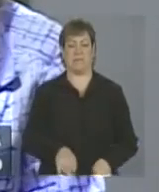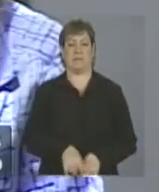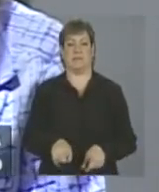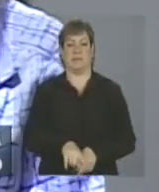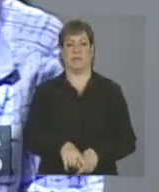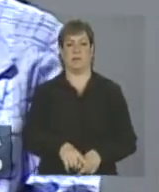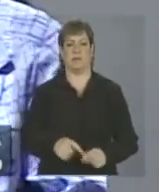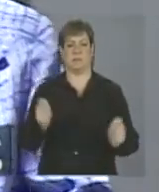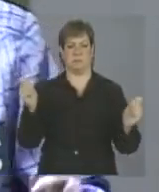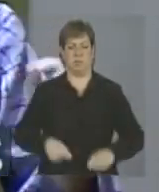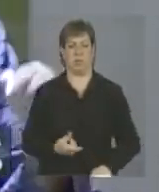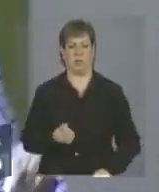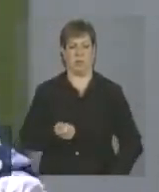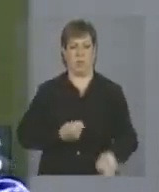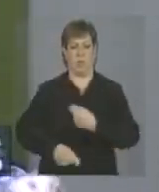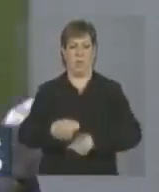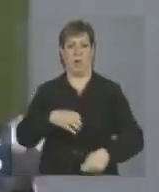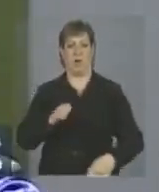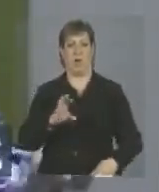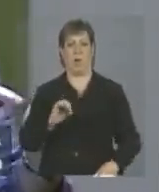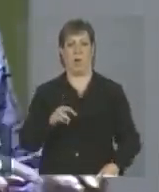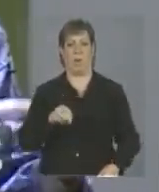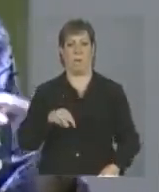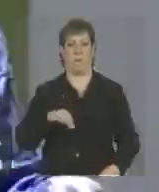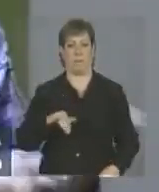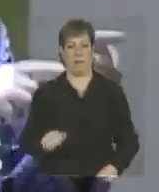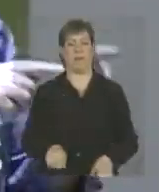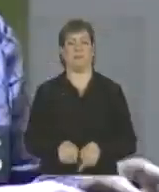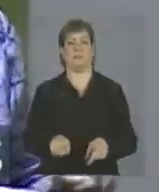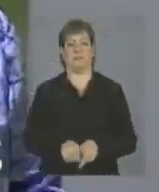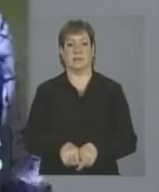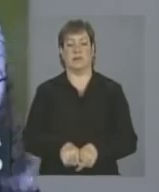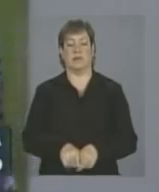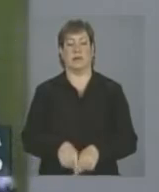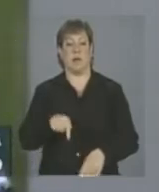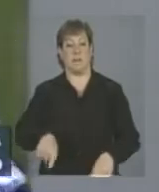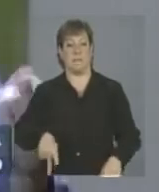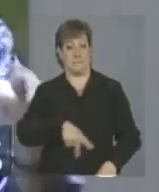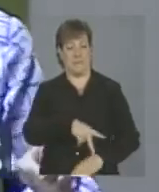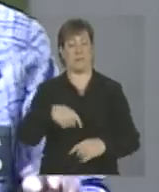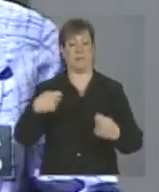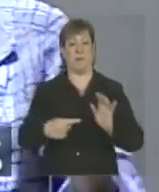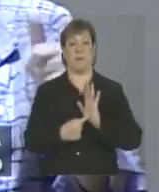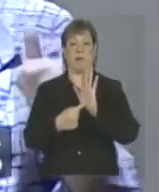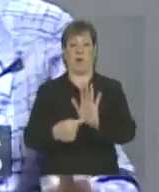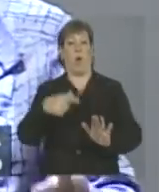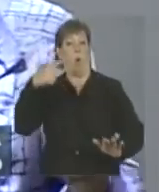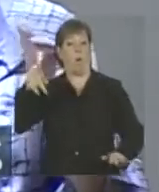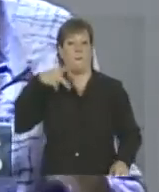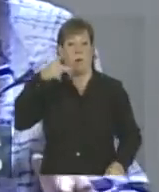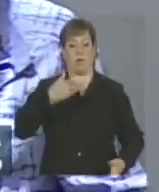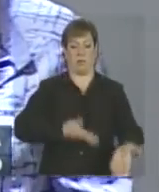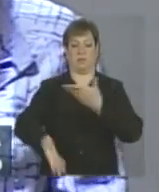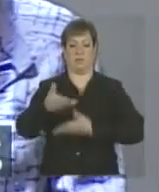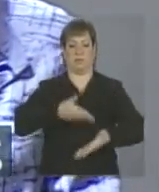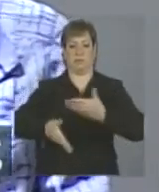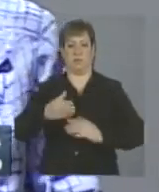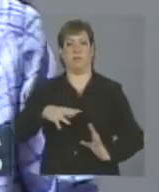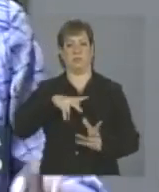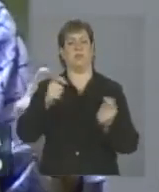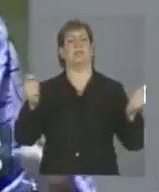poder econômico, e, ao mesmo tempo, um país que tem de mostrar que uma outra política de relacionamento internacional é